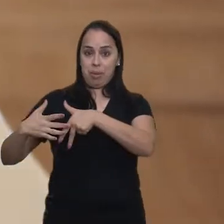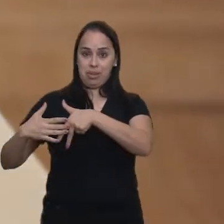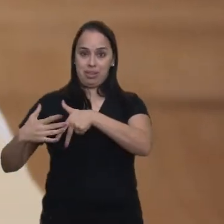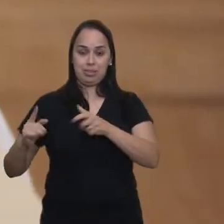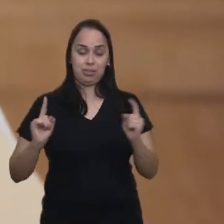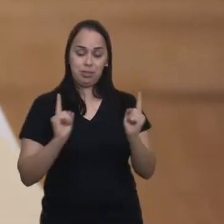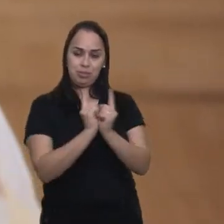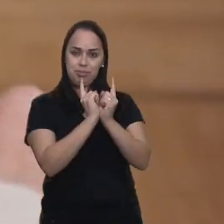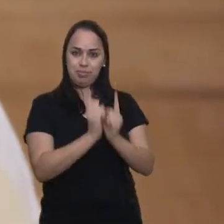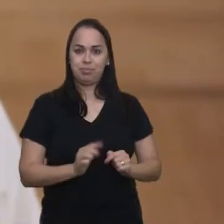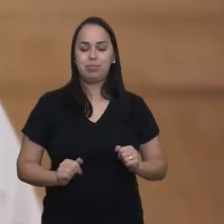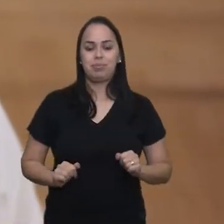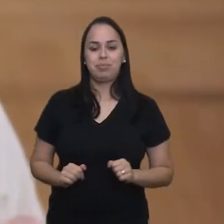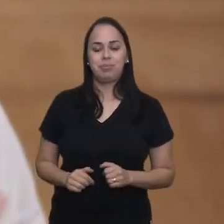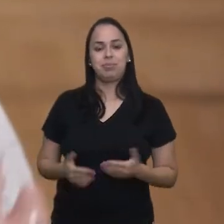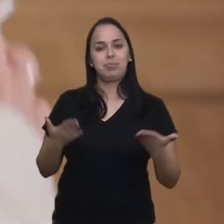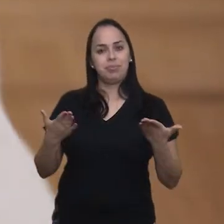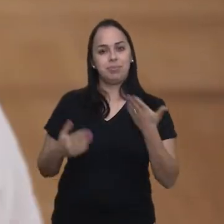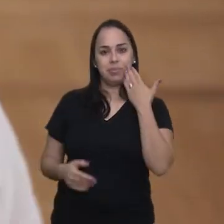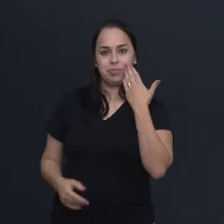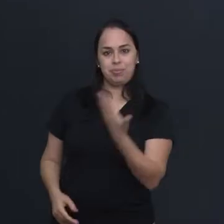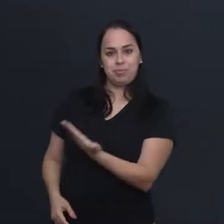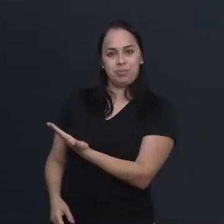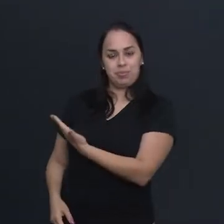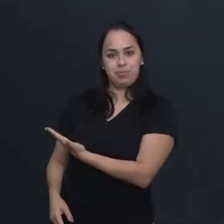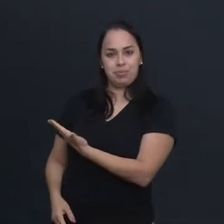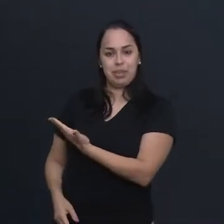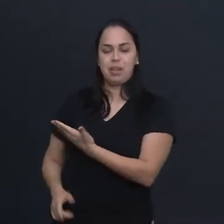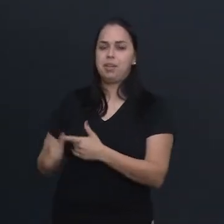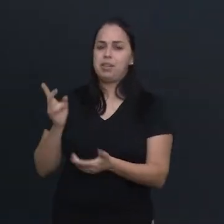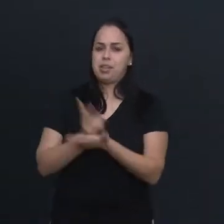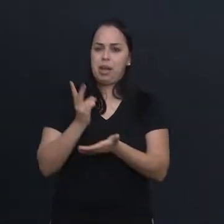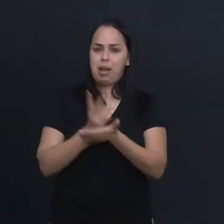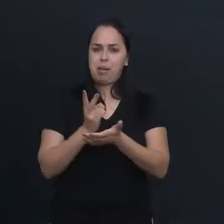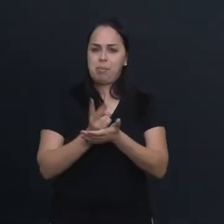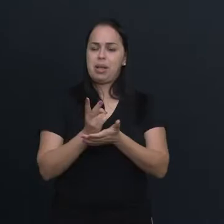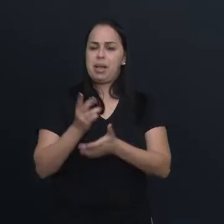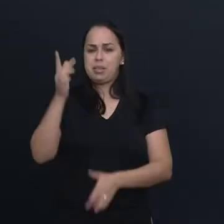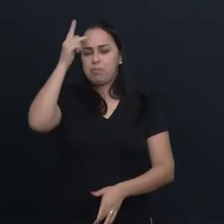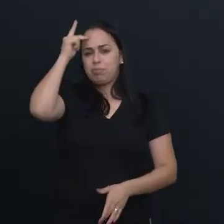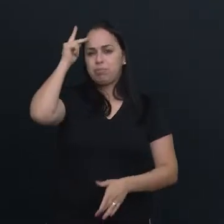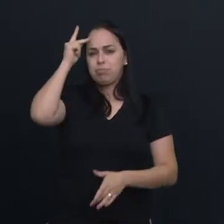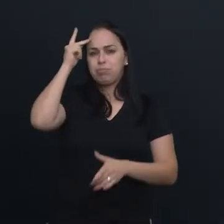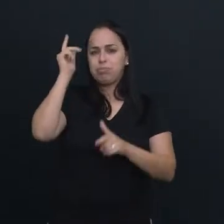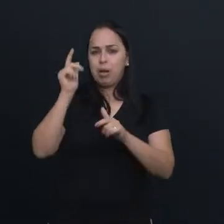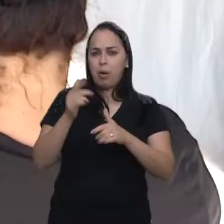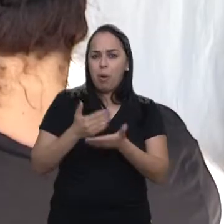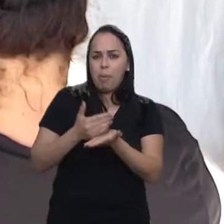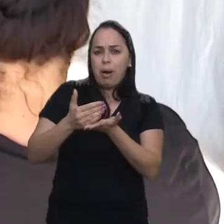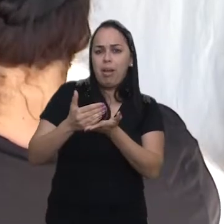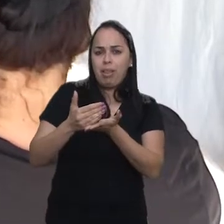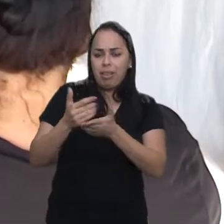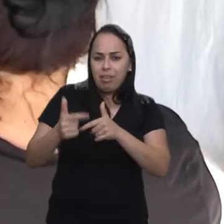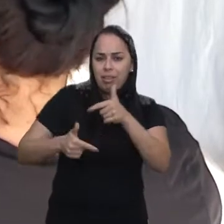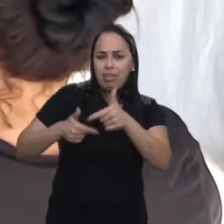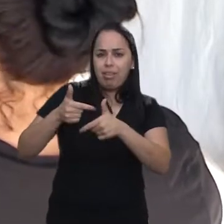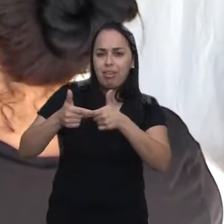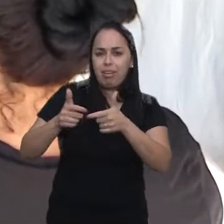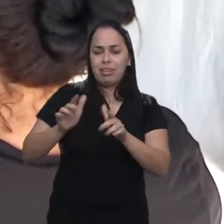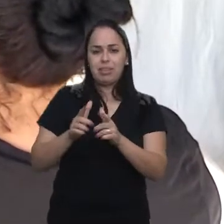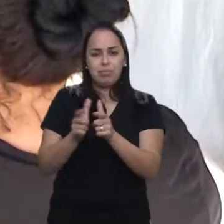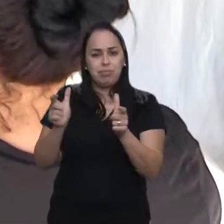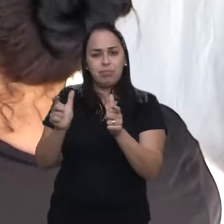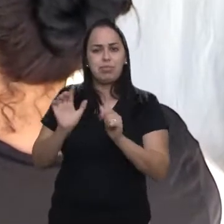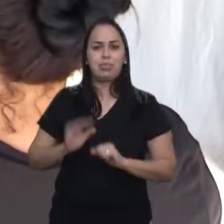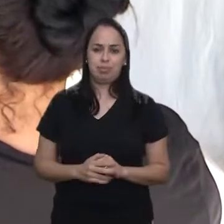A telemedicina é uma modalidade que está ganhando força e cada vez mais adeptos, principalmente após o início da pandemia